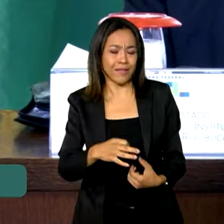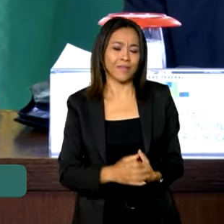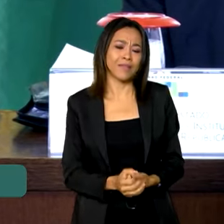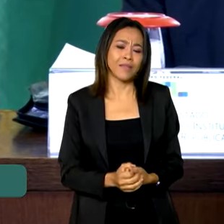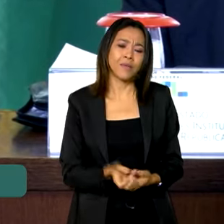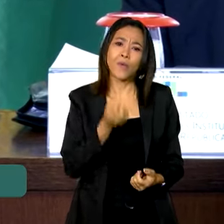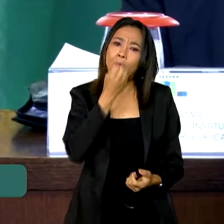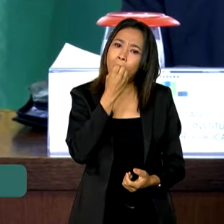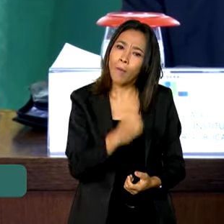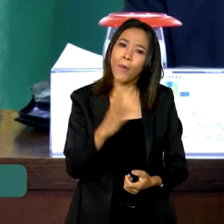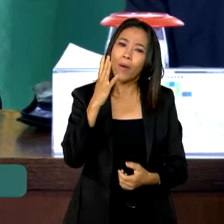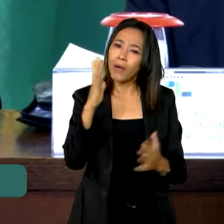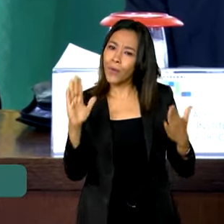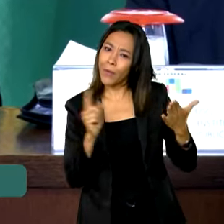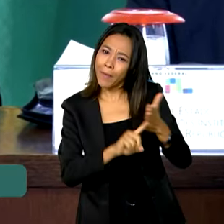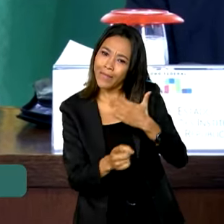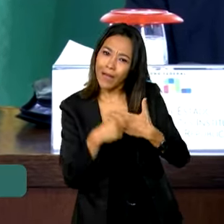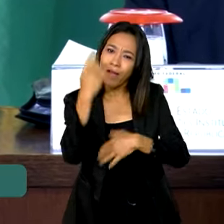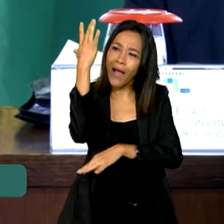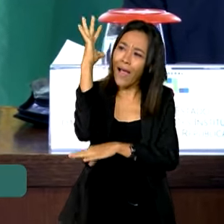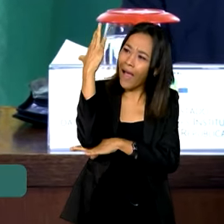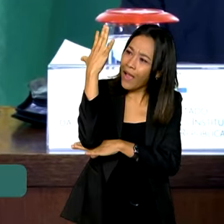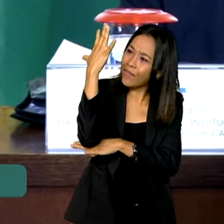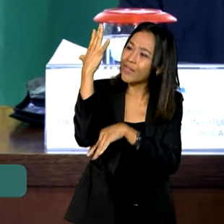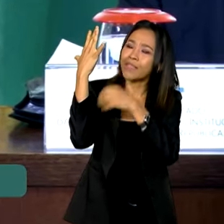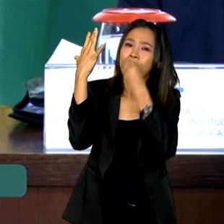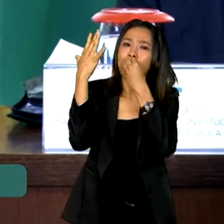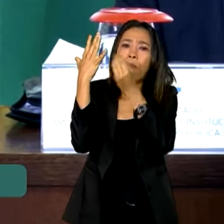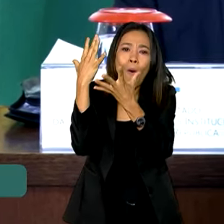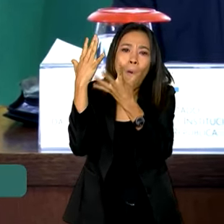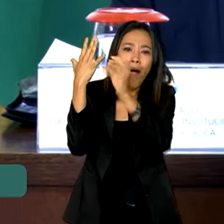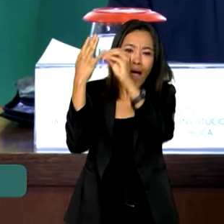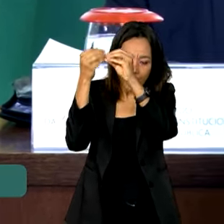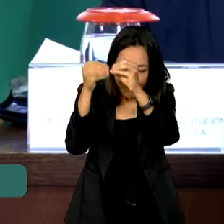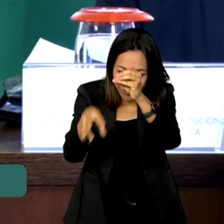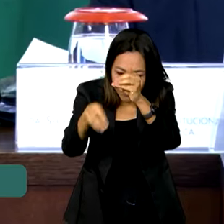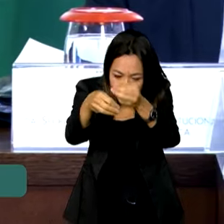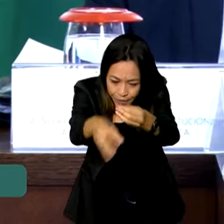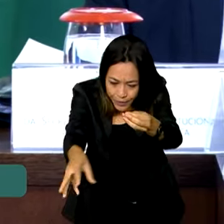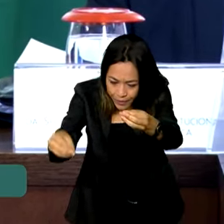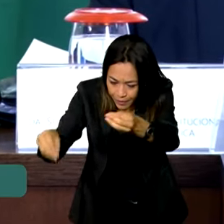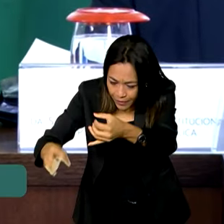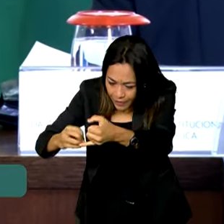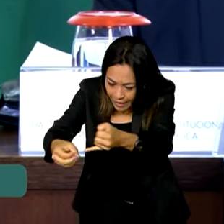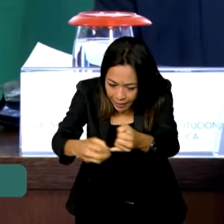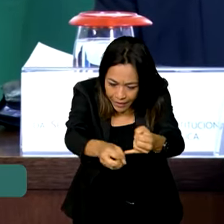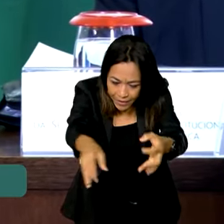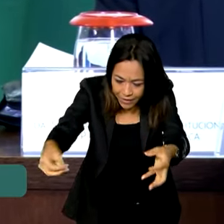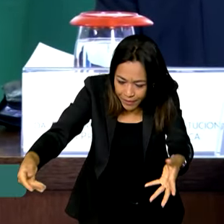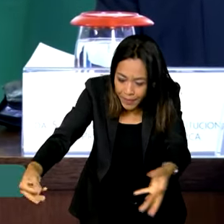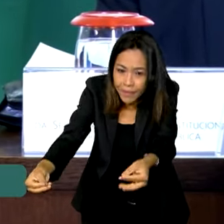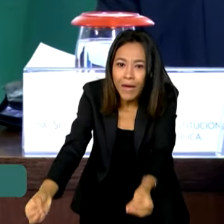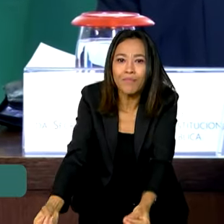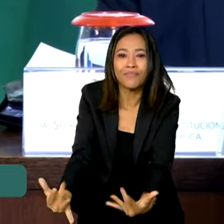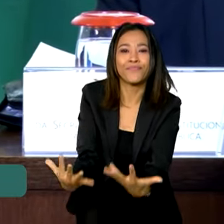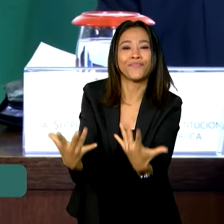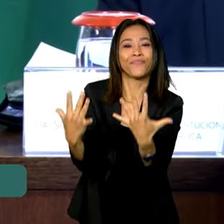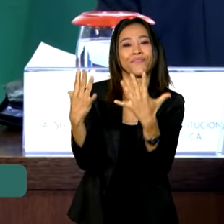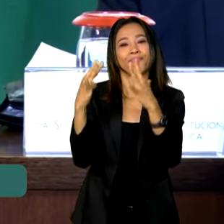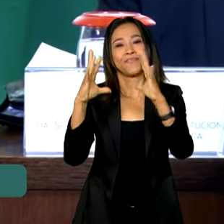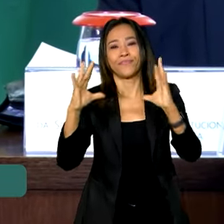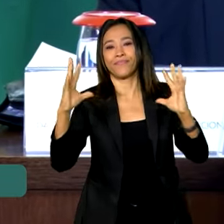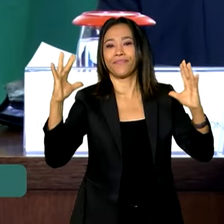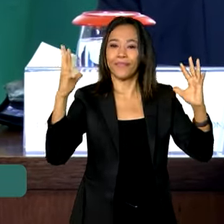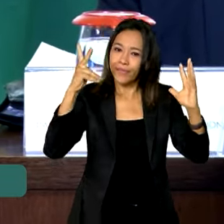árvore, quando ele se vai, deixa muita semente e muita coisa vai acontecer ainda com o nome